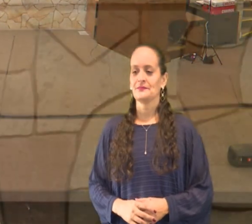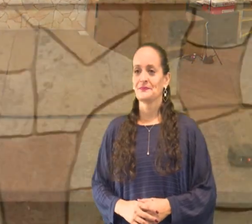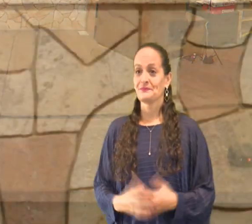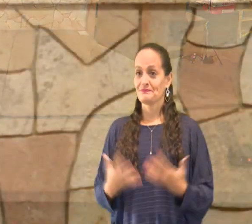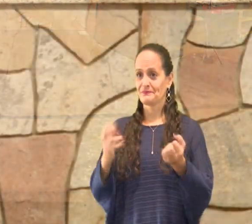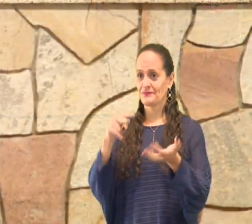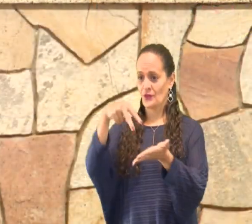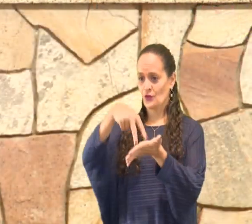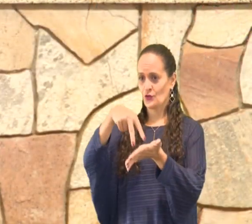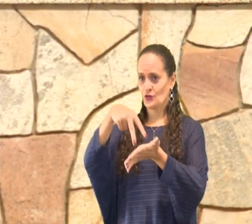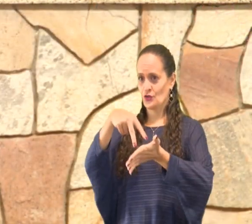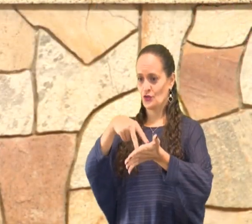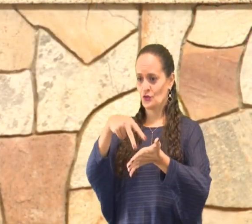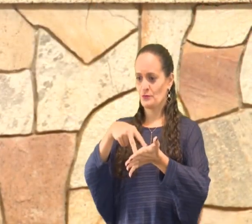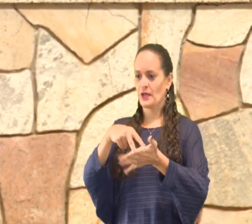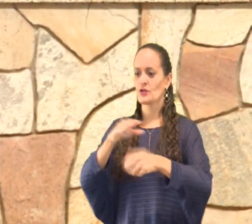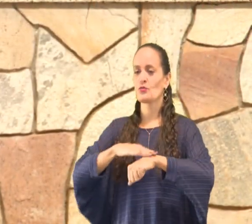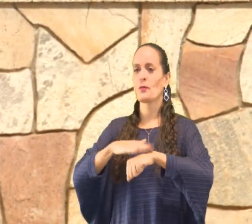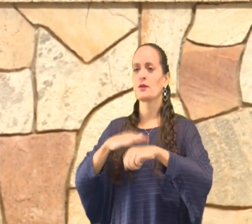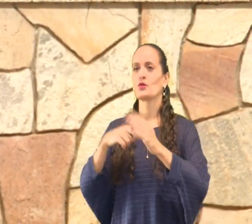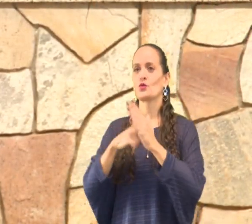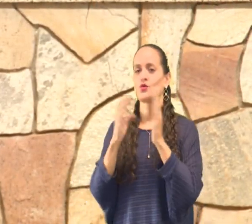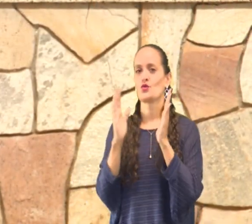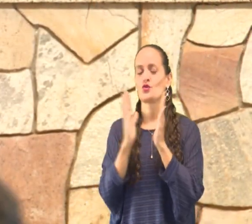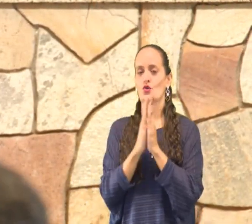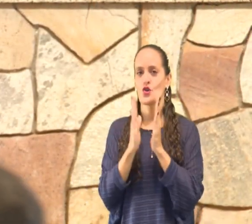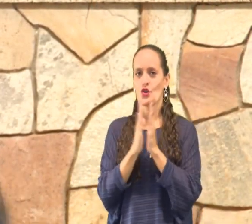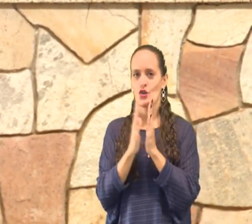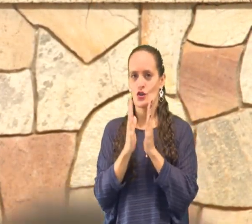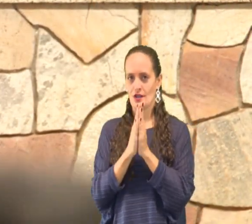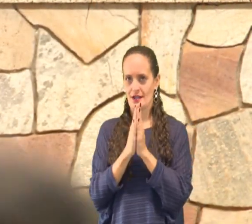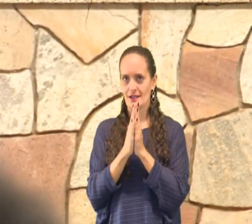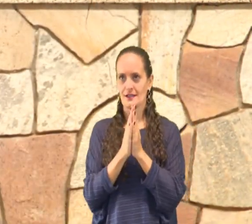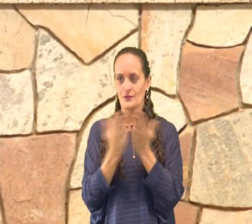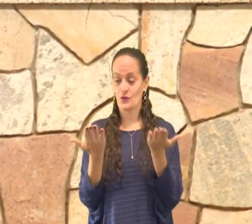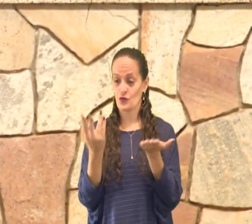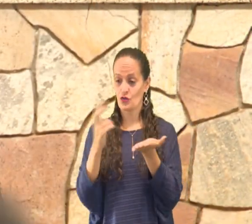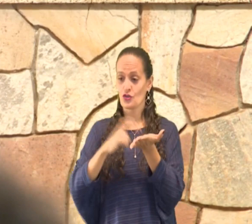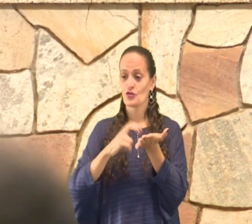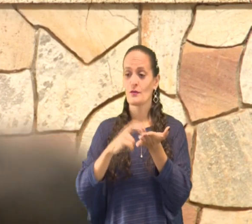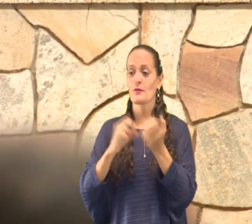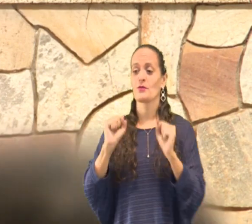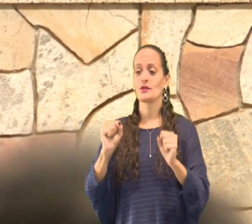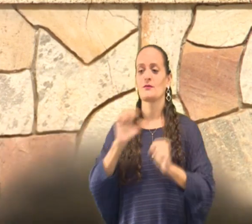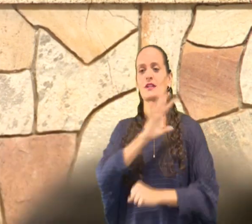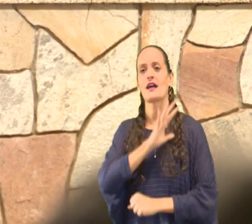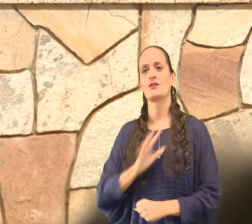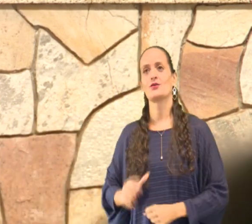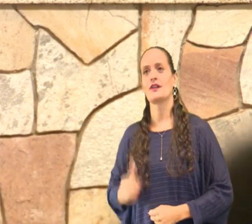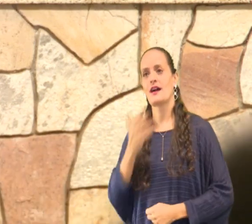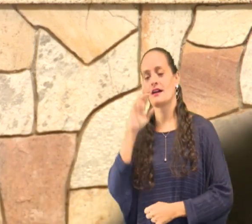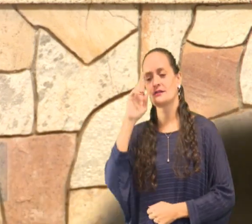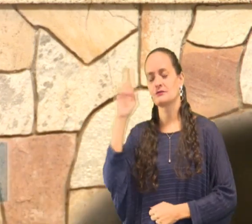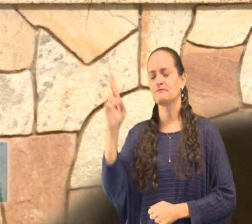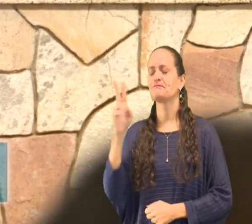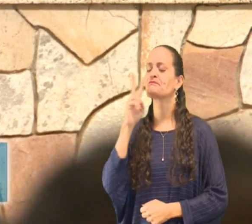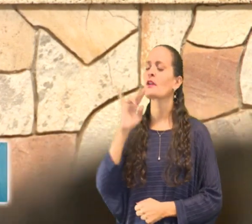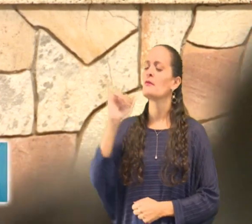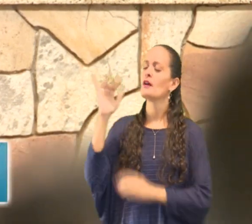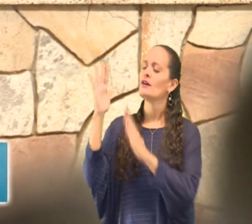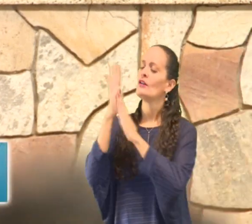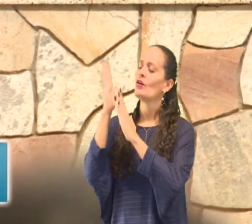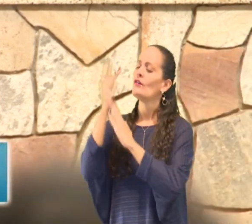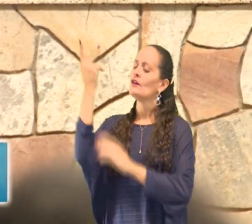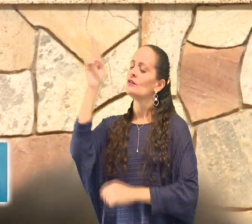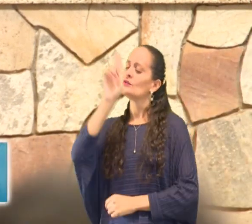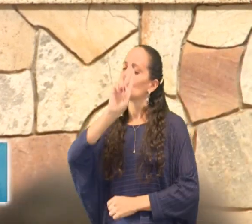Nos coloquemos de pé para esse momento de oração. Que alegria nós estarmos aqui nessa manhã para adorarmos ao Senhor. Pai, louvado seja o Teu